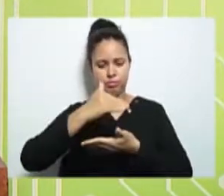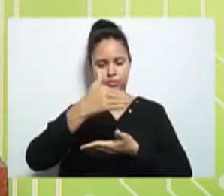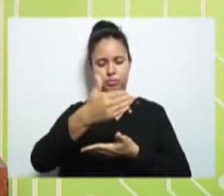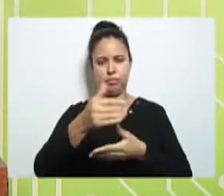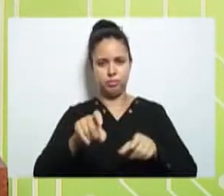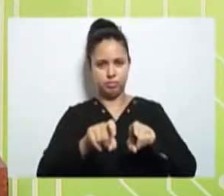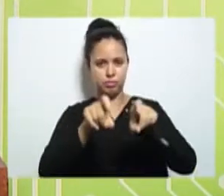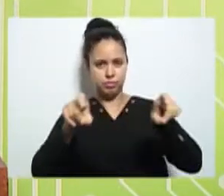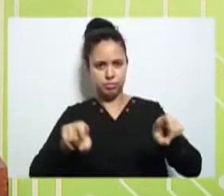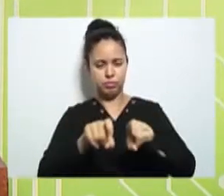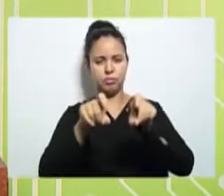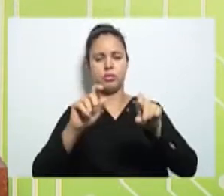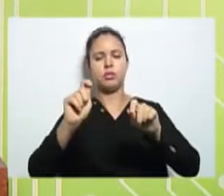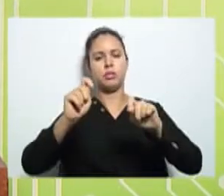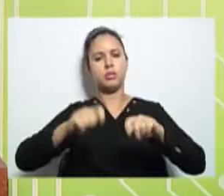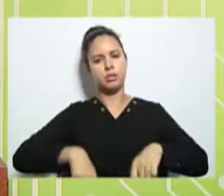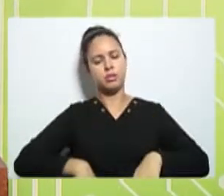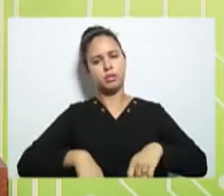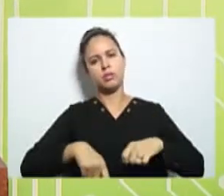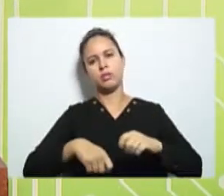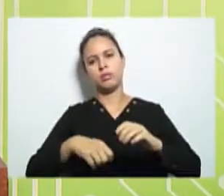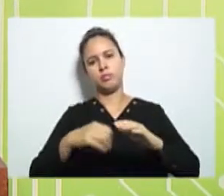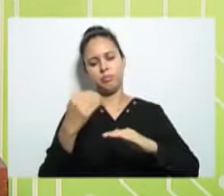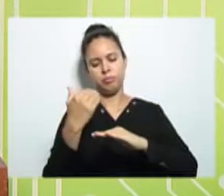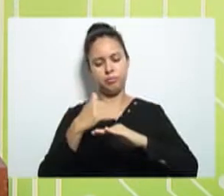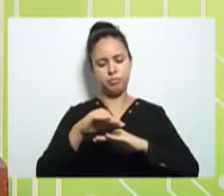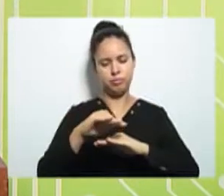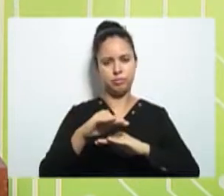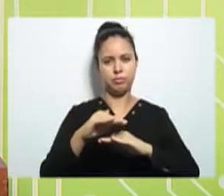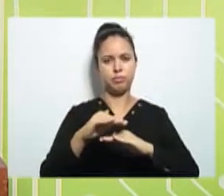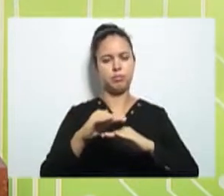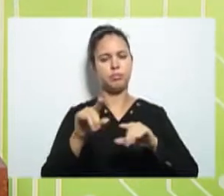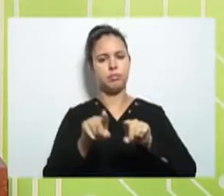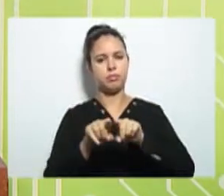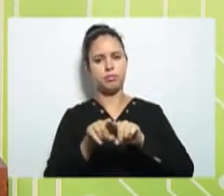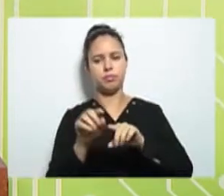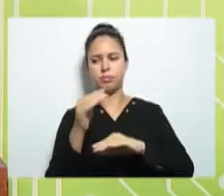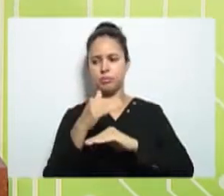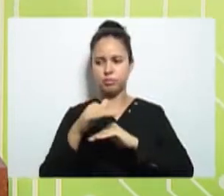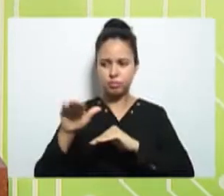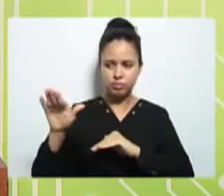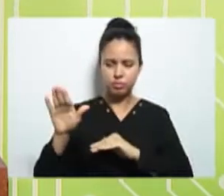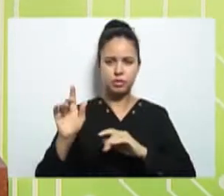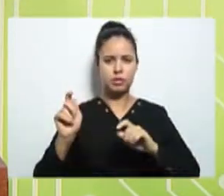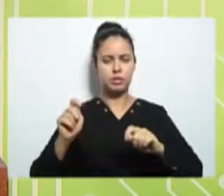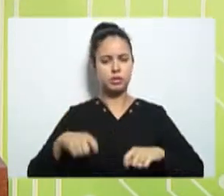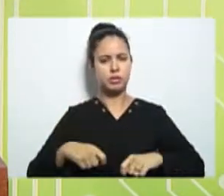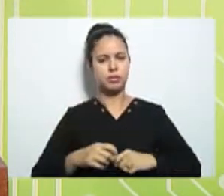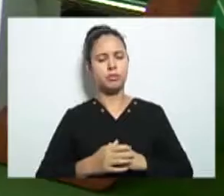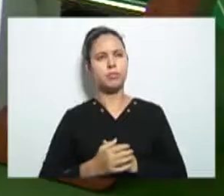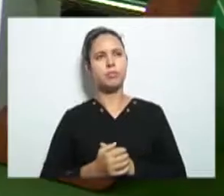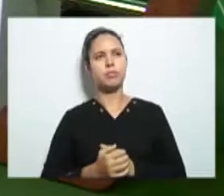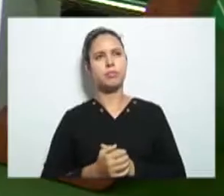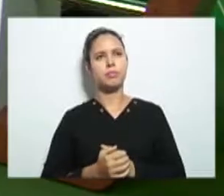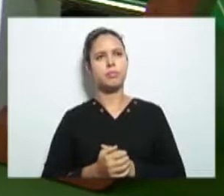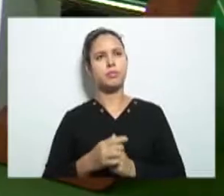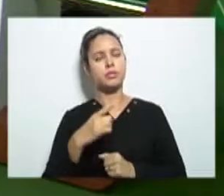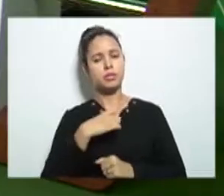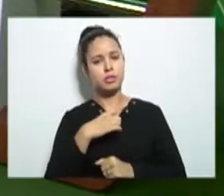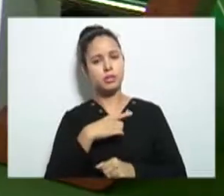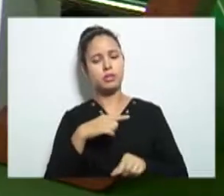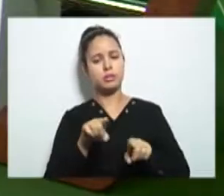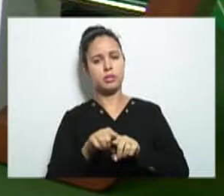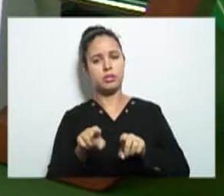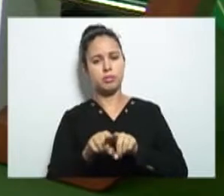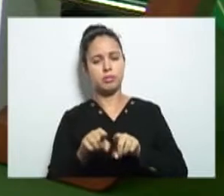aí caracterizada como um dispositivo de entrada e saída, também conhecido como dispositivo. A gente também tem muito híbrido, hoje os caixas eletrônicos que tem